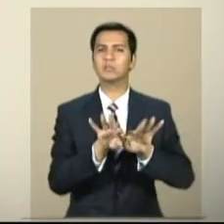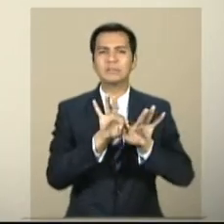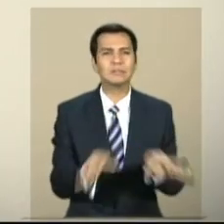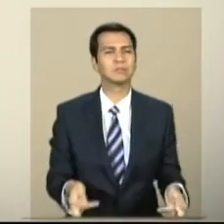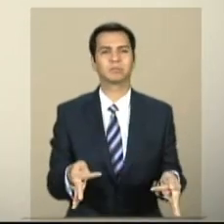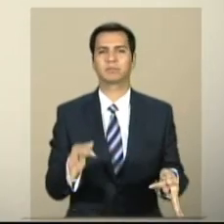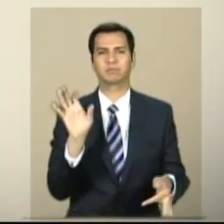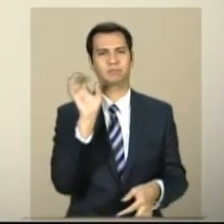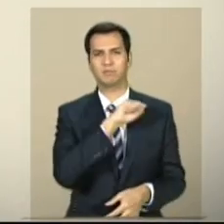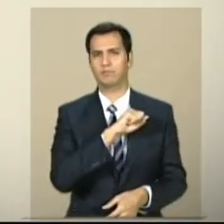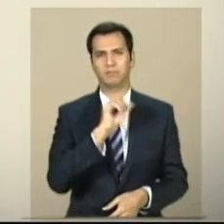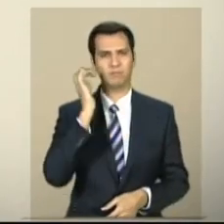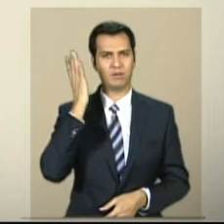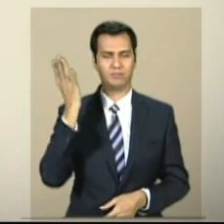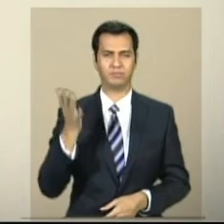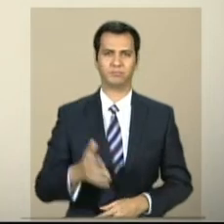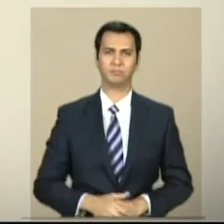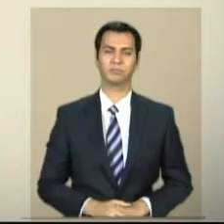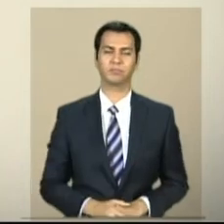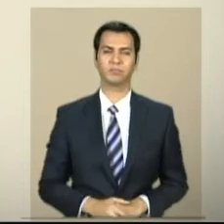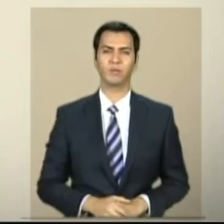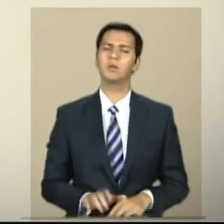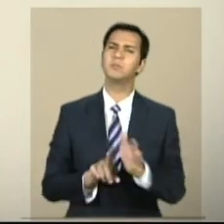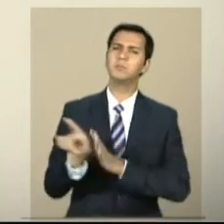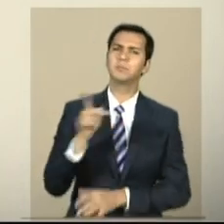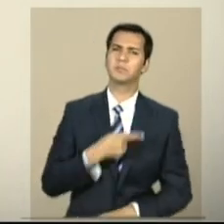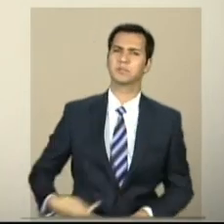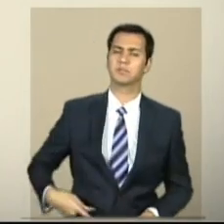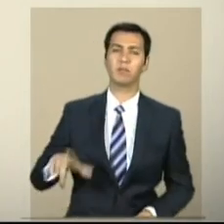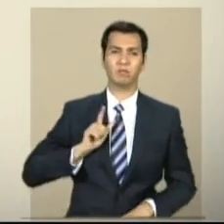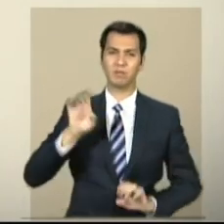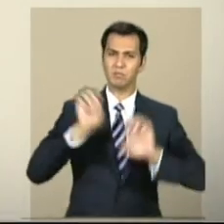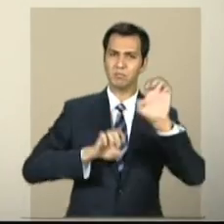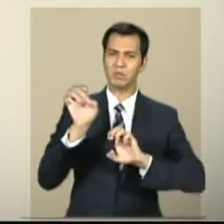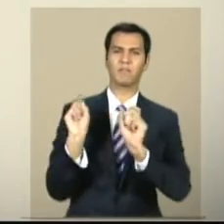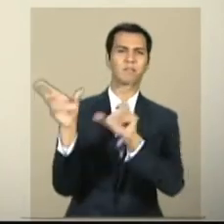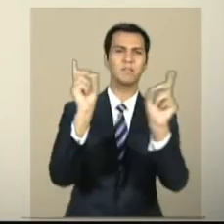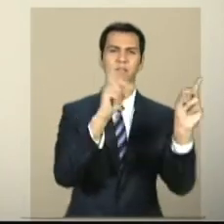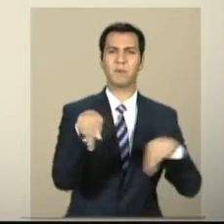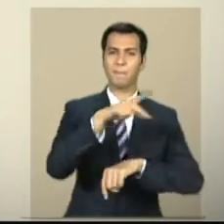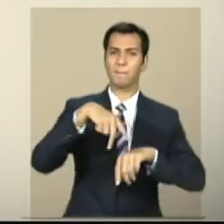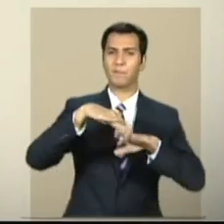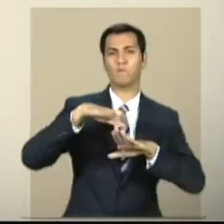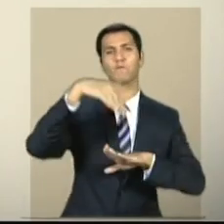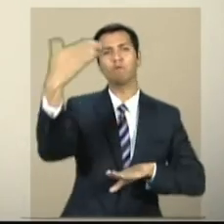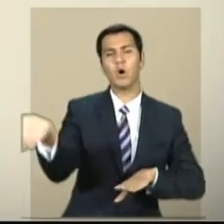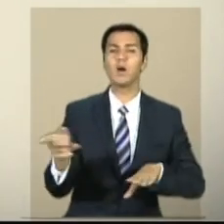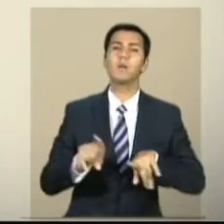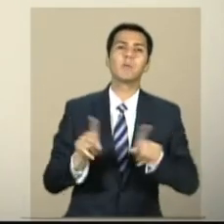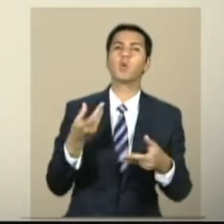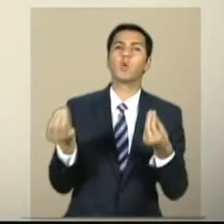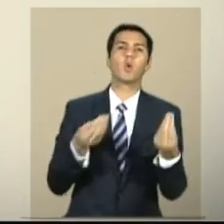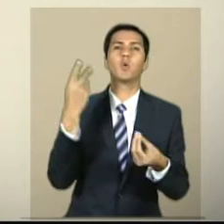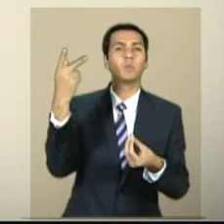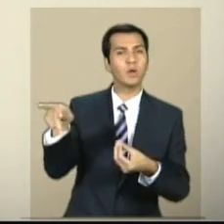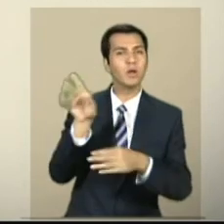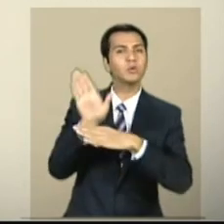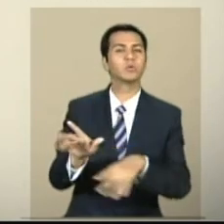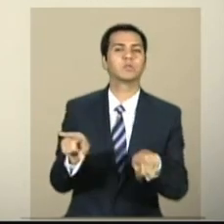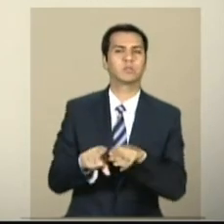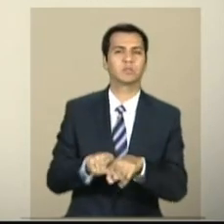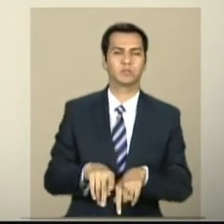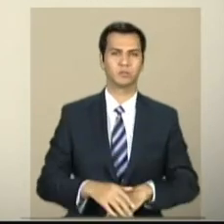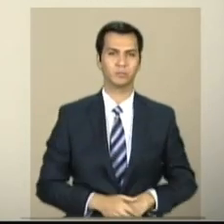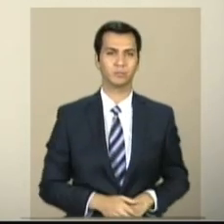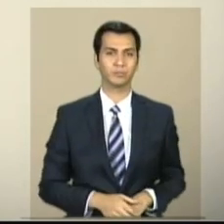pequenos empresários vendem seus produtos para outros países. O que acontece com eles? Nós vamos dar um grande incentivo para eles. Uma